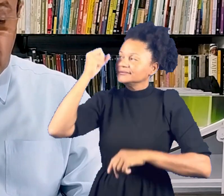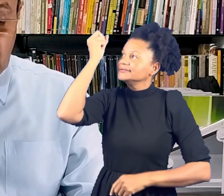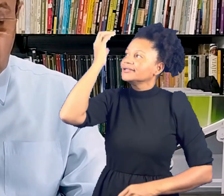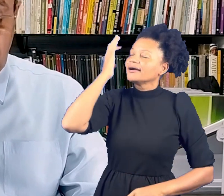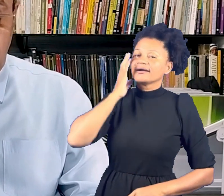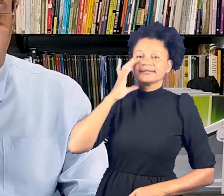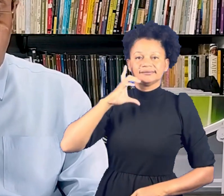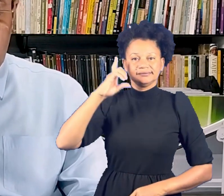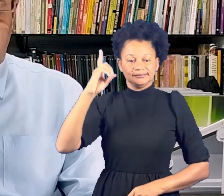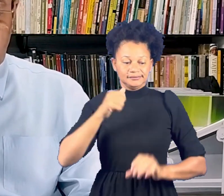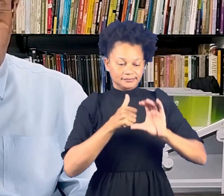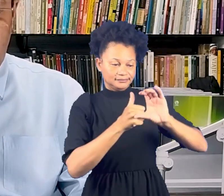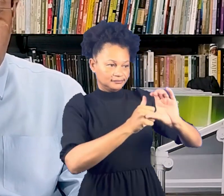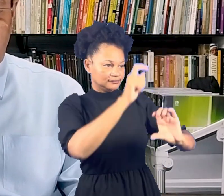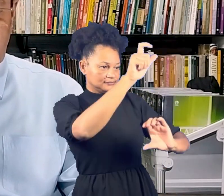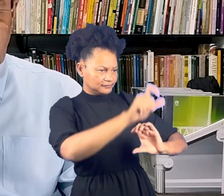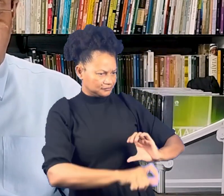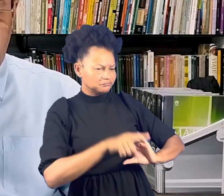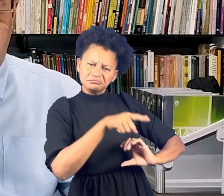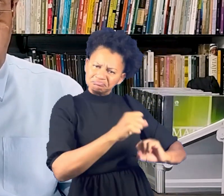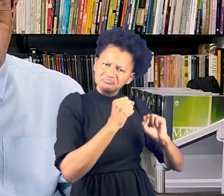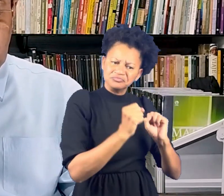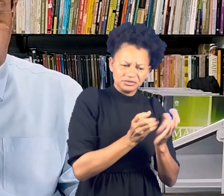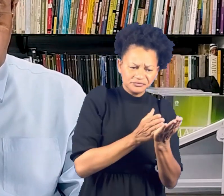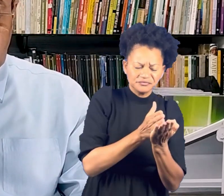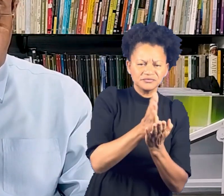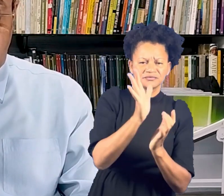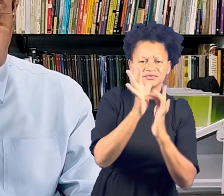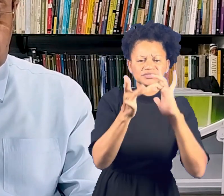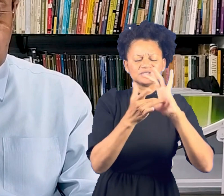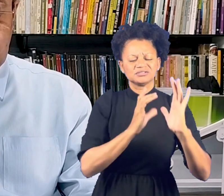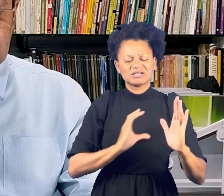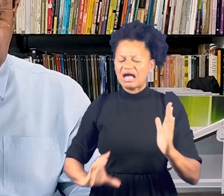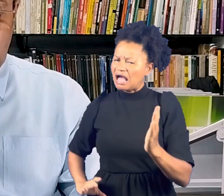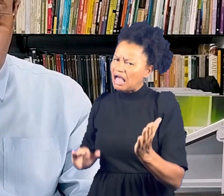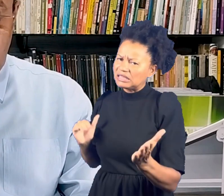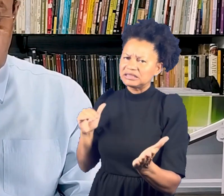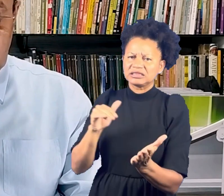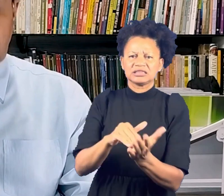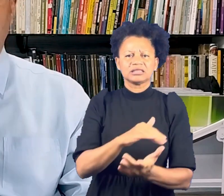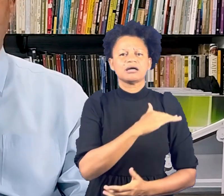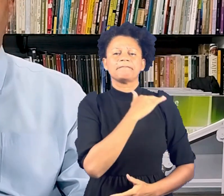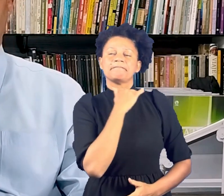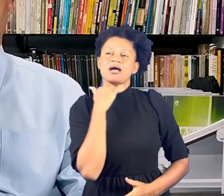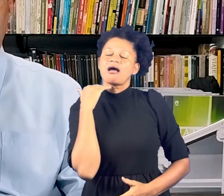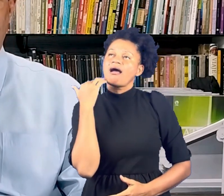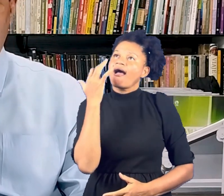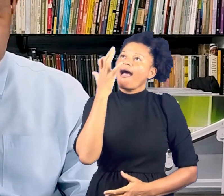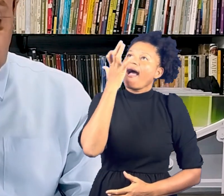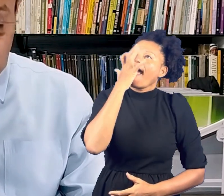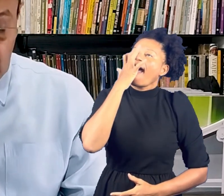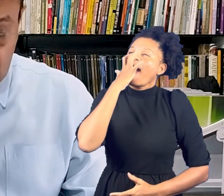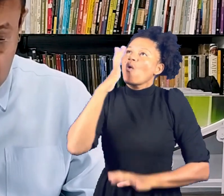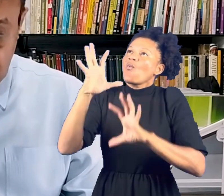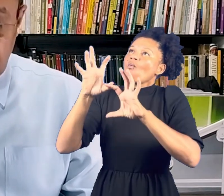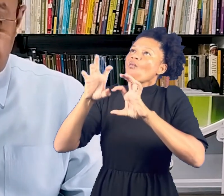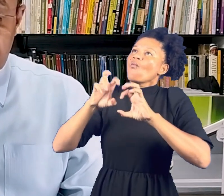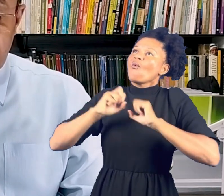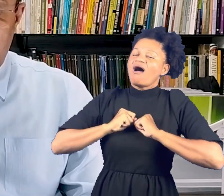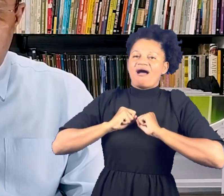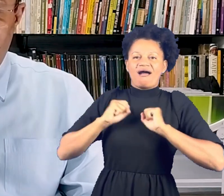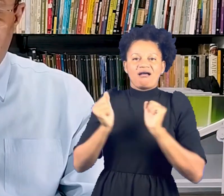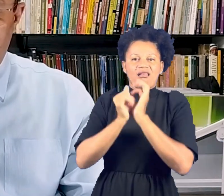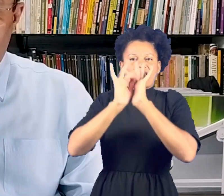graça de Deus, o cristão pode ser fiel a Cristo até a morte e contemplar a sua